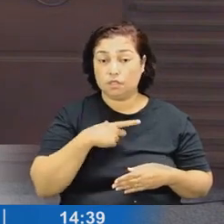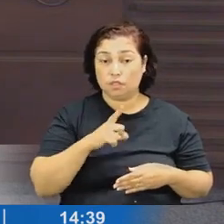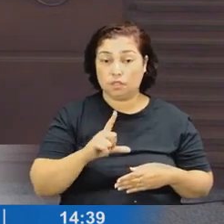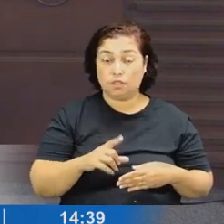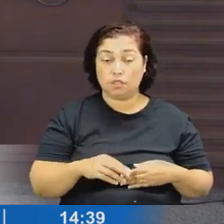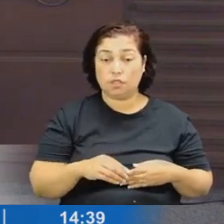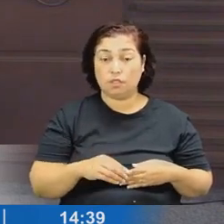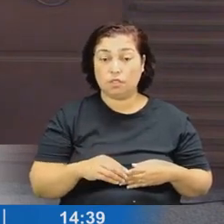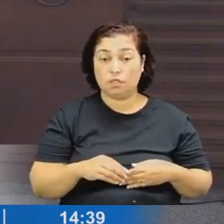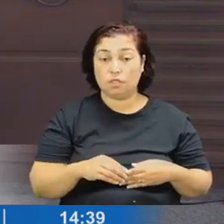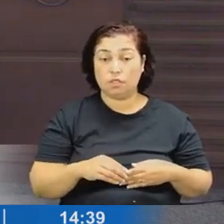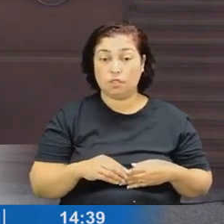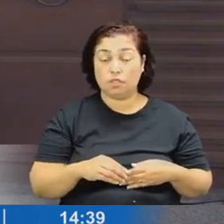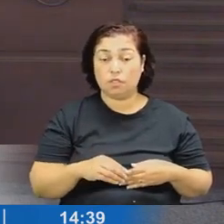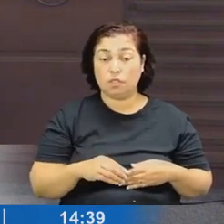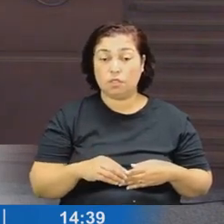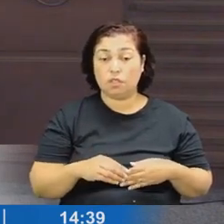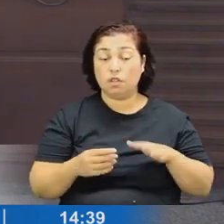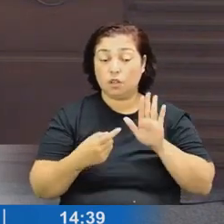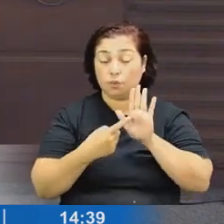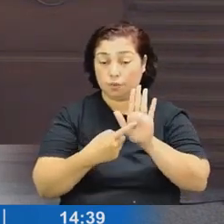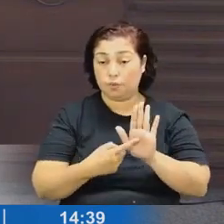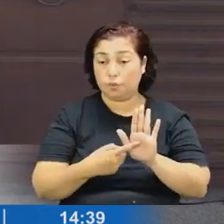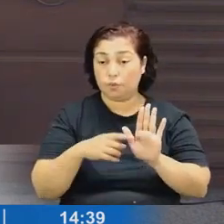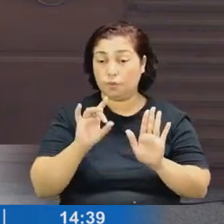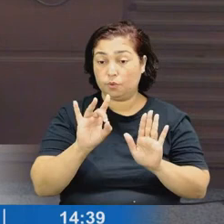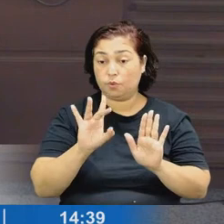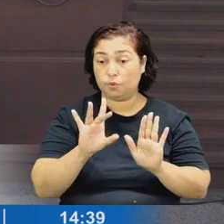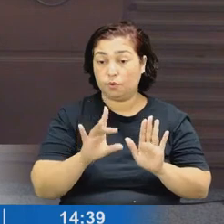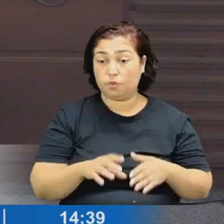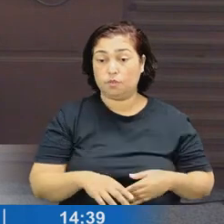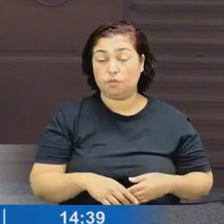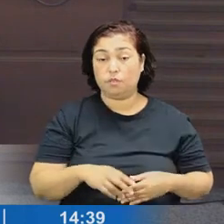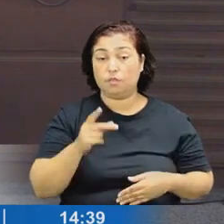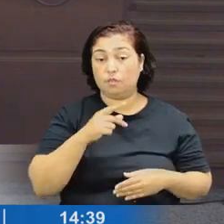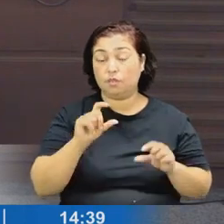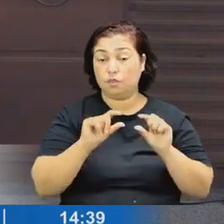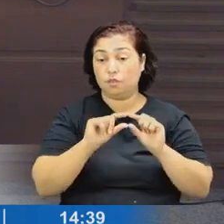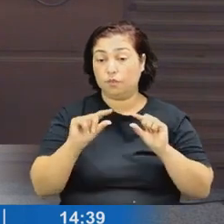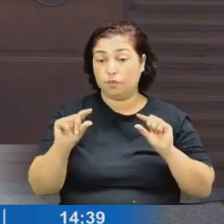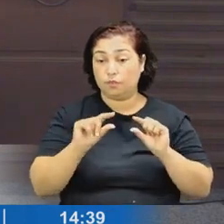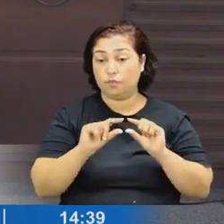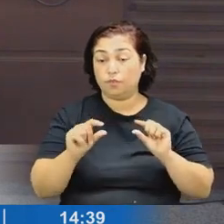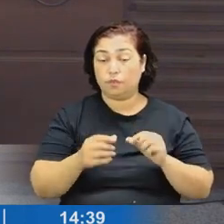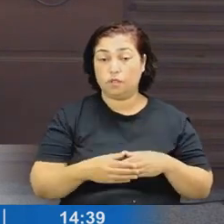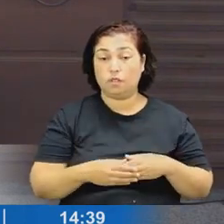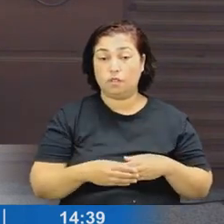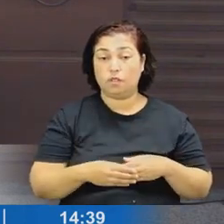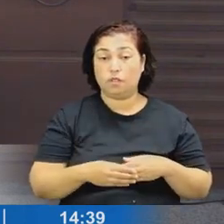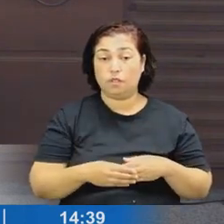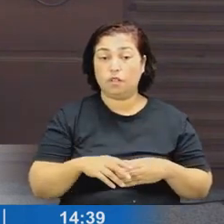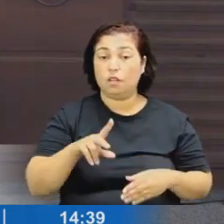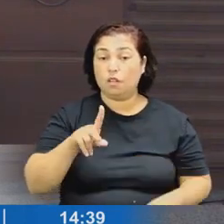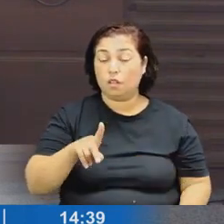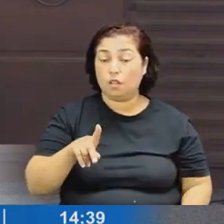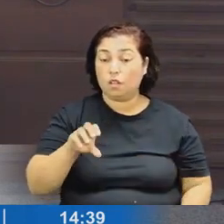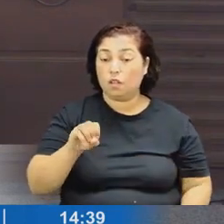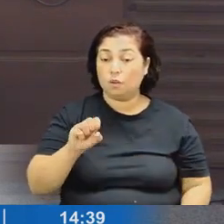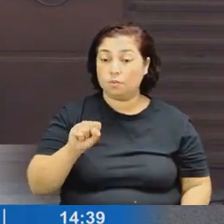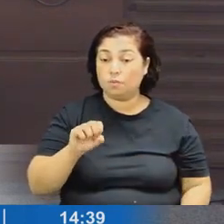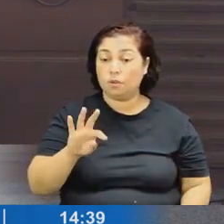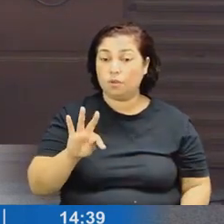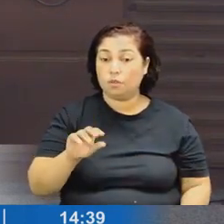postagem apenas aí eu falo uma frase não se choca a postagem ela não é